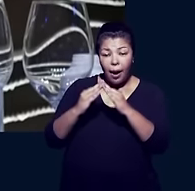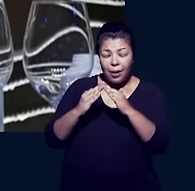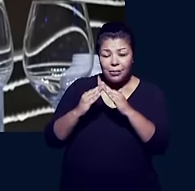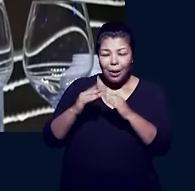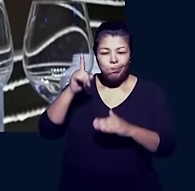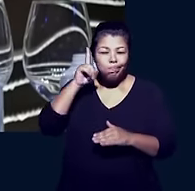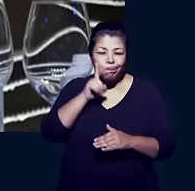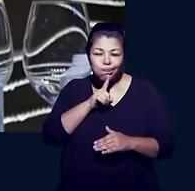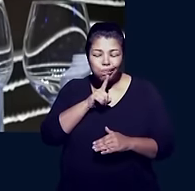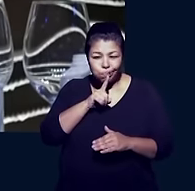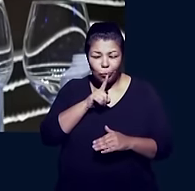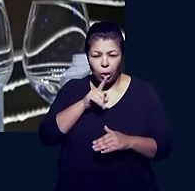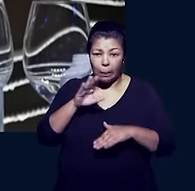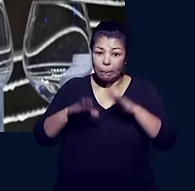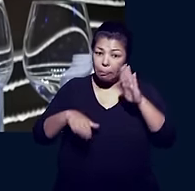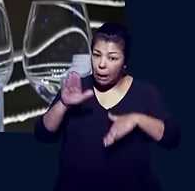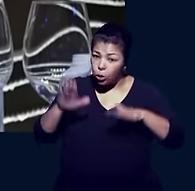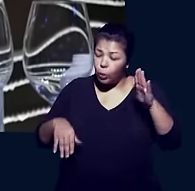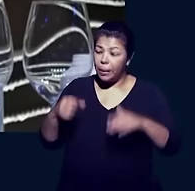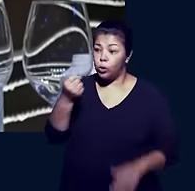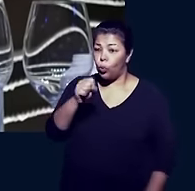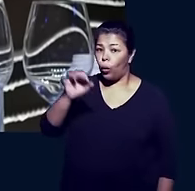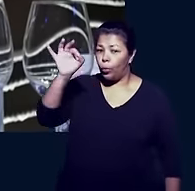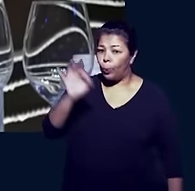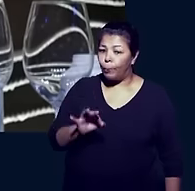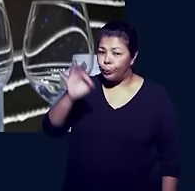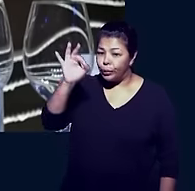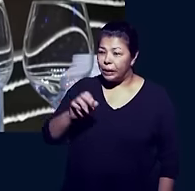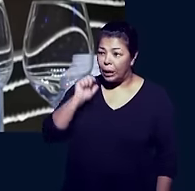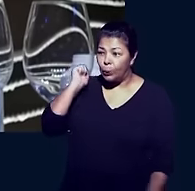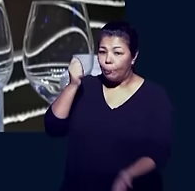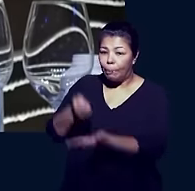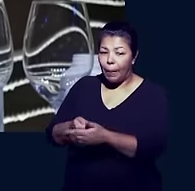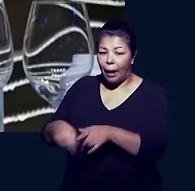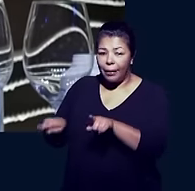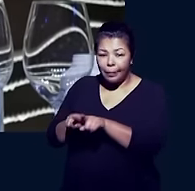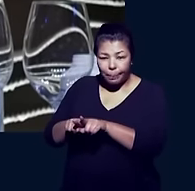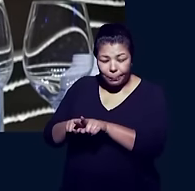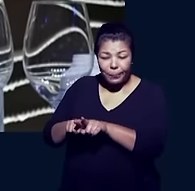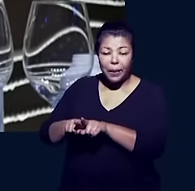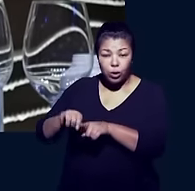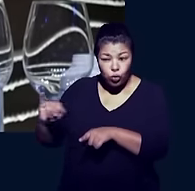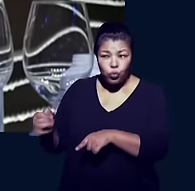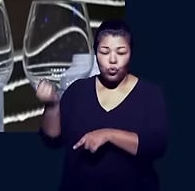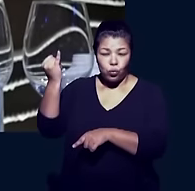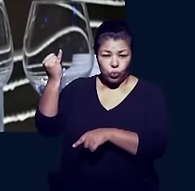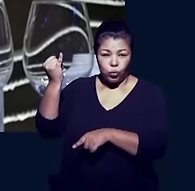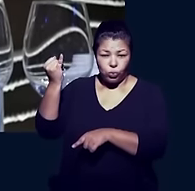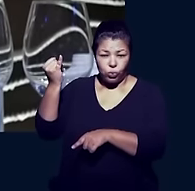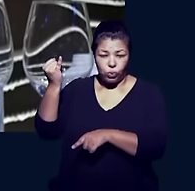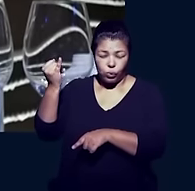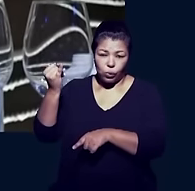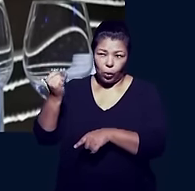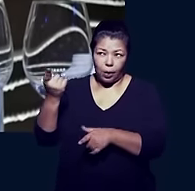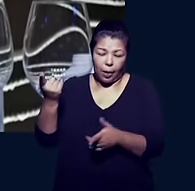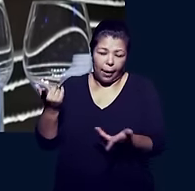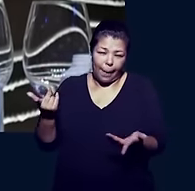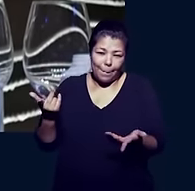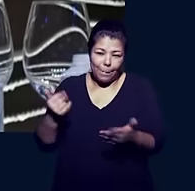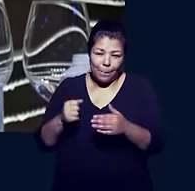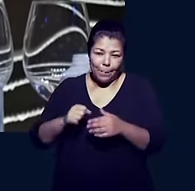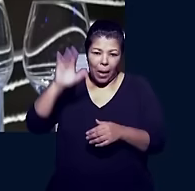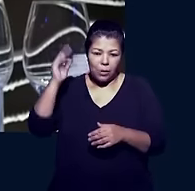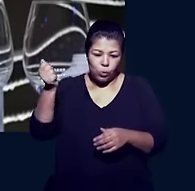tomar uma uma hipoteca empréstimo imobiliário no Brasil e ainda assim preço de casa tá subindo que sugere que tem ainda tem mais demanda que oferta apesar